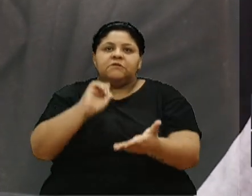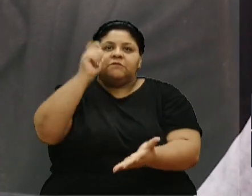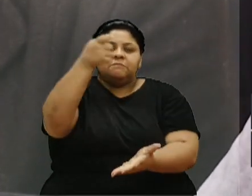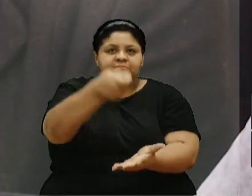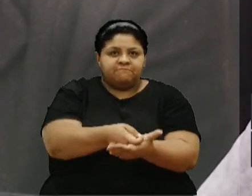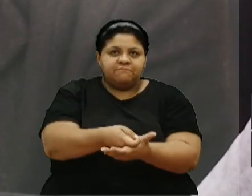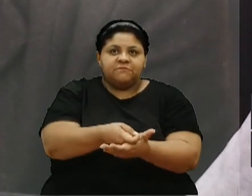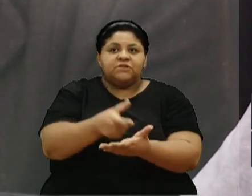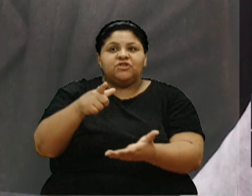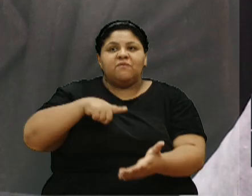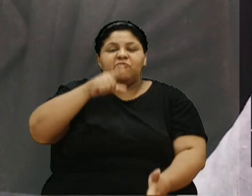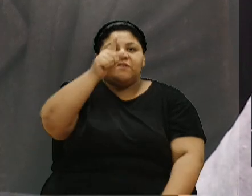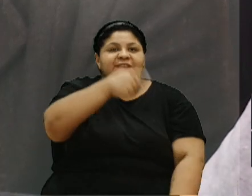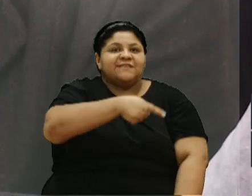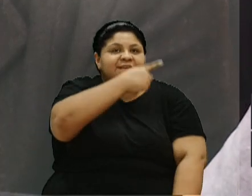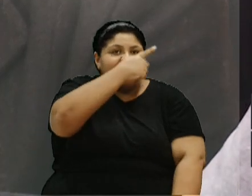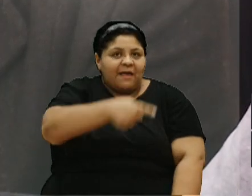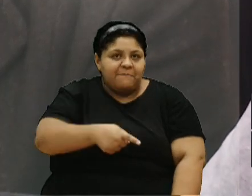que cancelar.